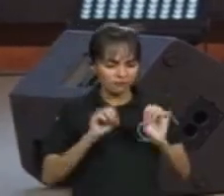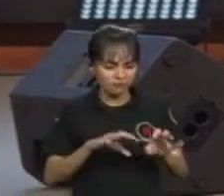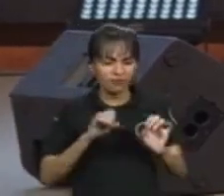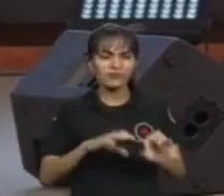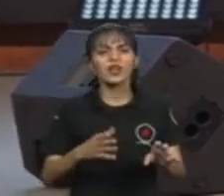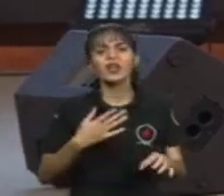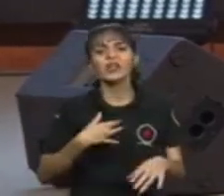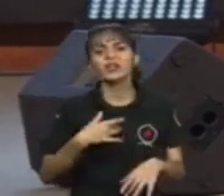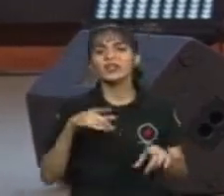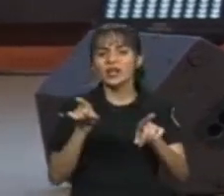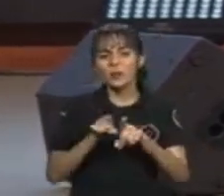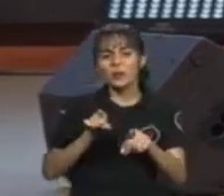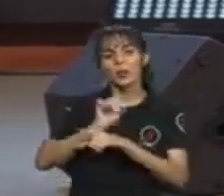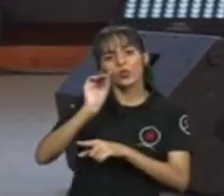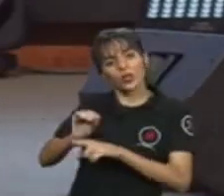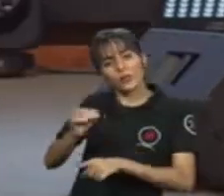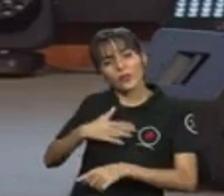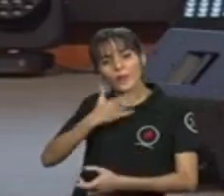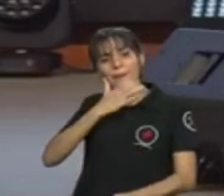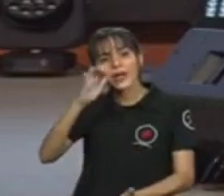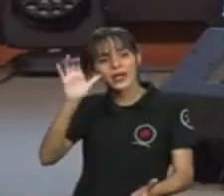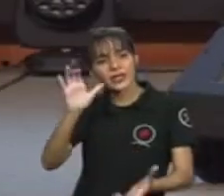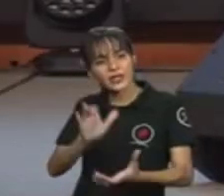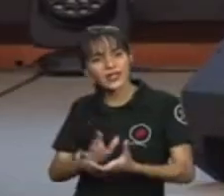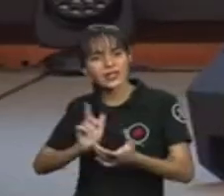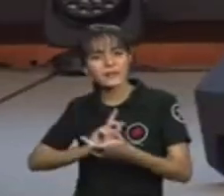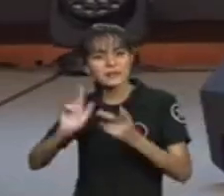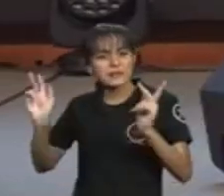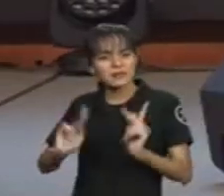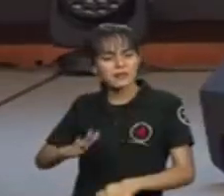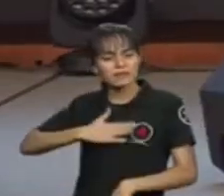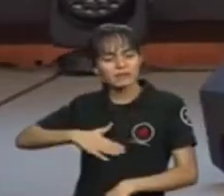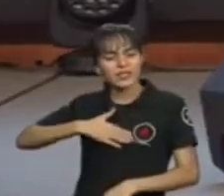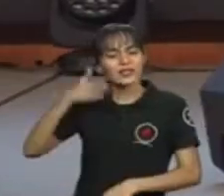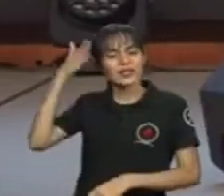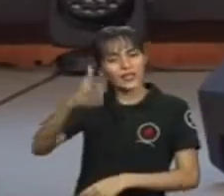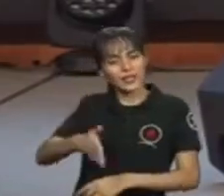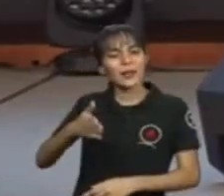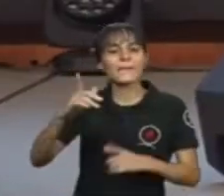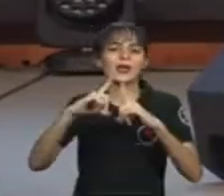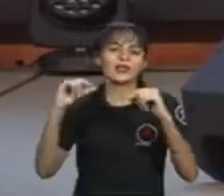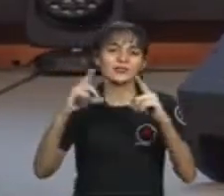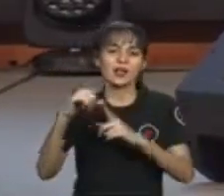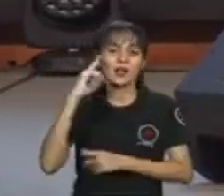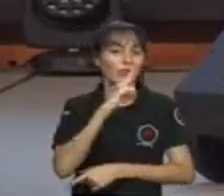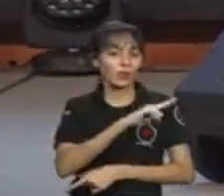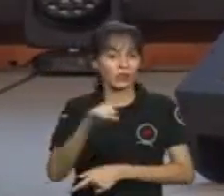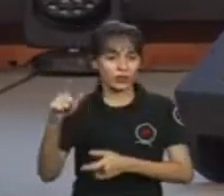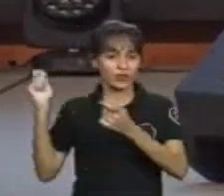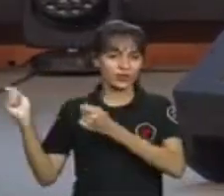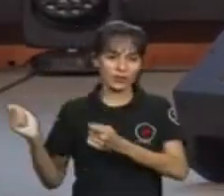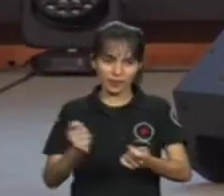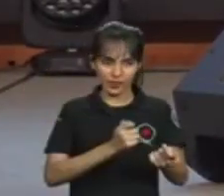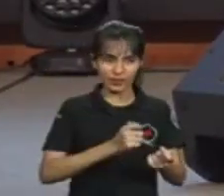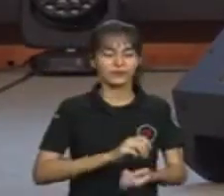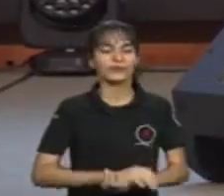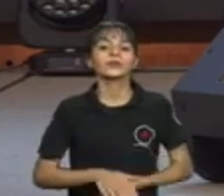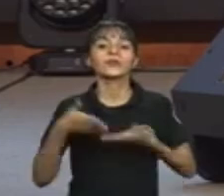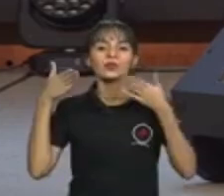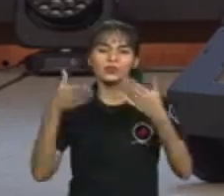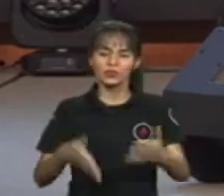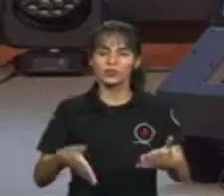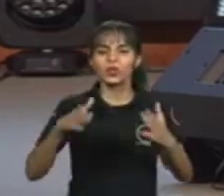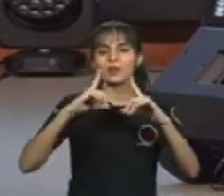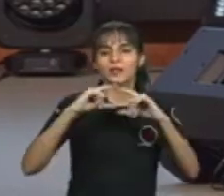escolhi cuidar do meu marido para que ele tivesse paz e serenidade para ir a Brasília toda semana. E quando eu chego em